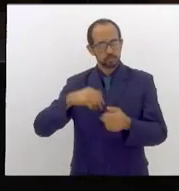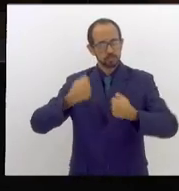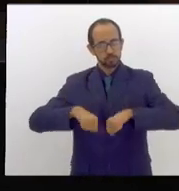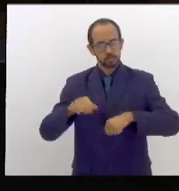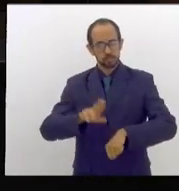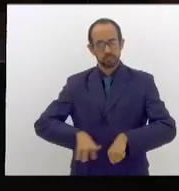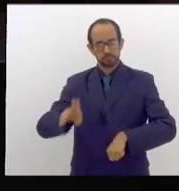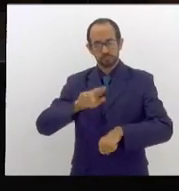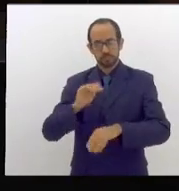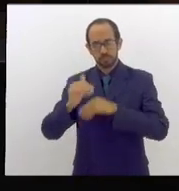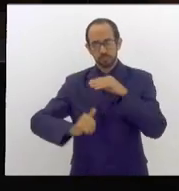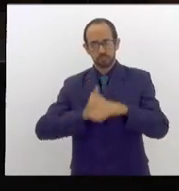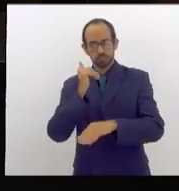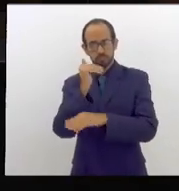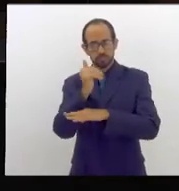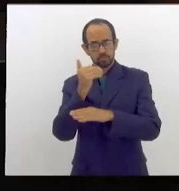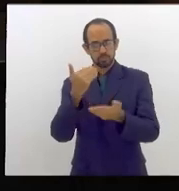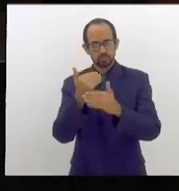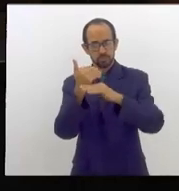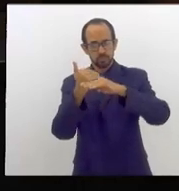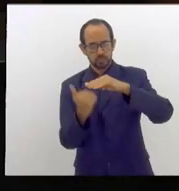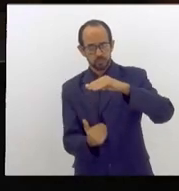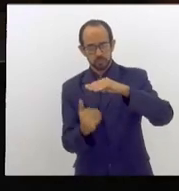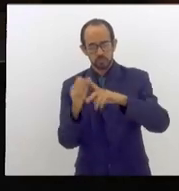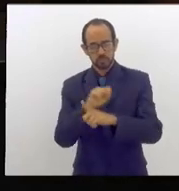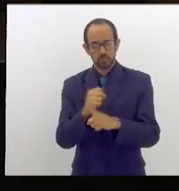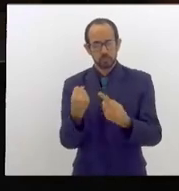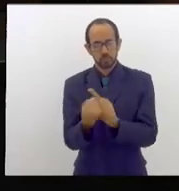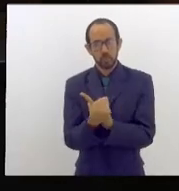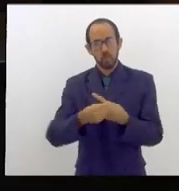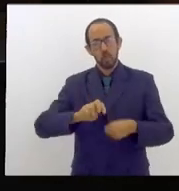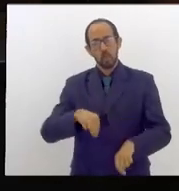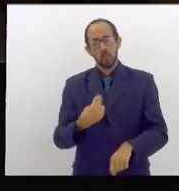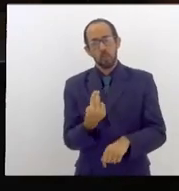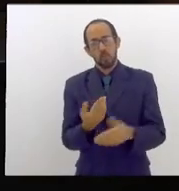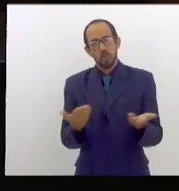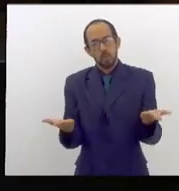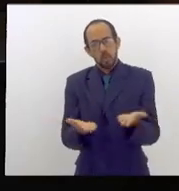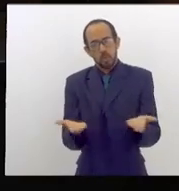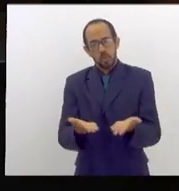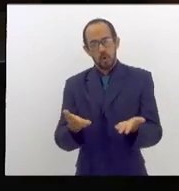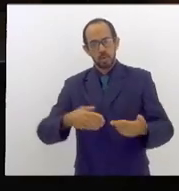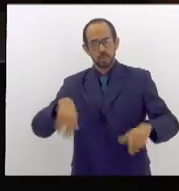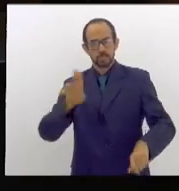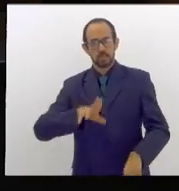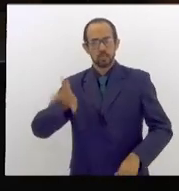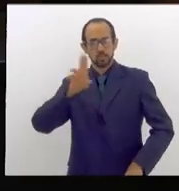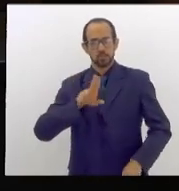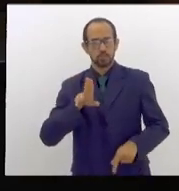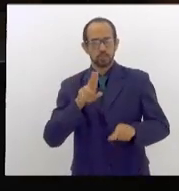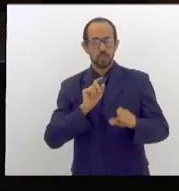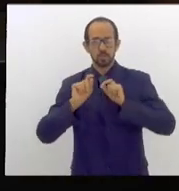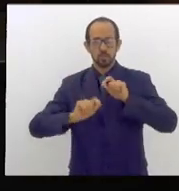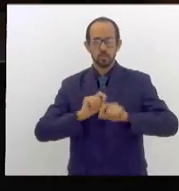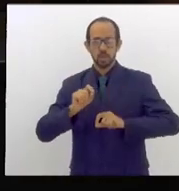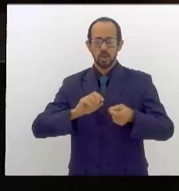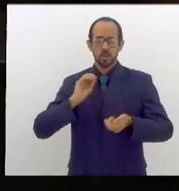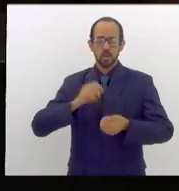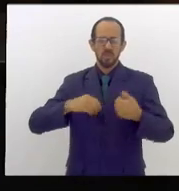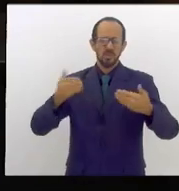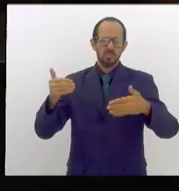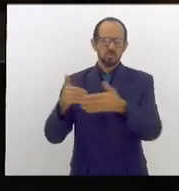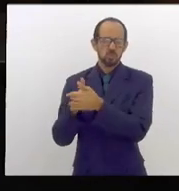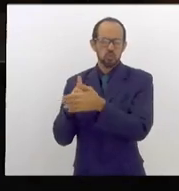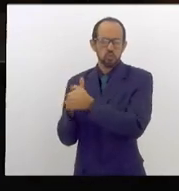para a superação das desigualdades sociais e hoje estão sendo colocados de uma maneira pouco transparente